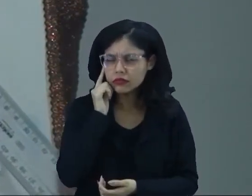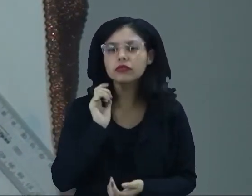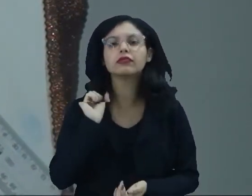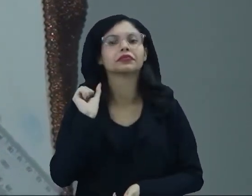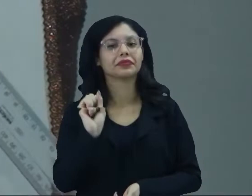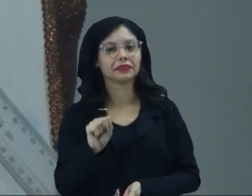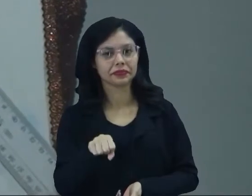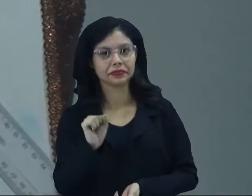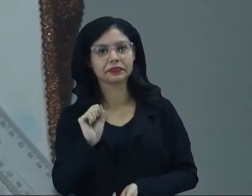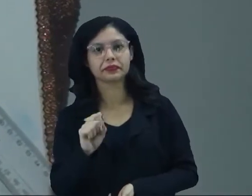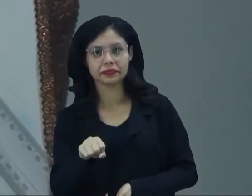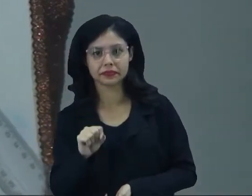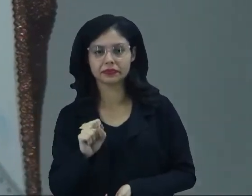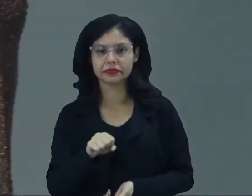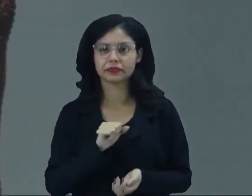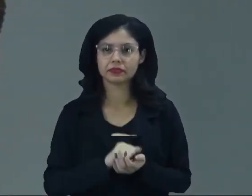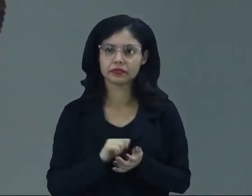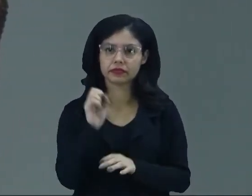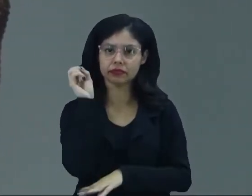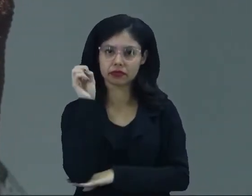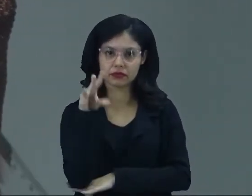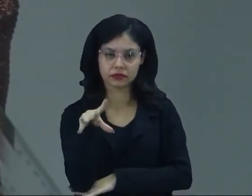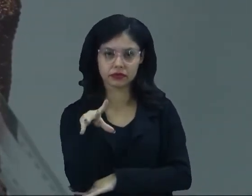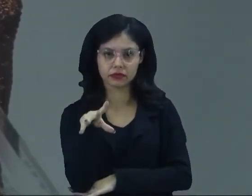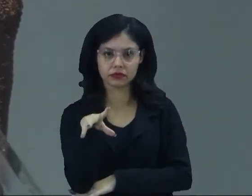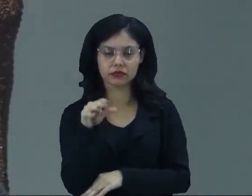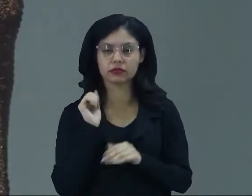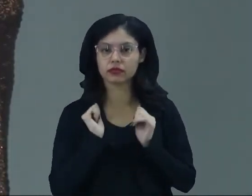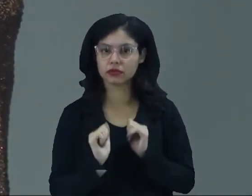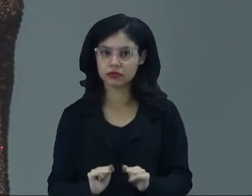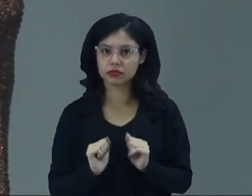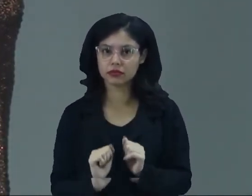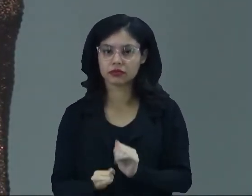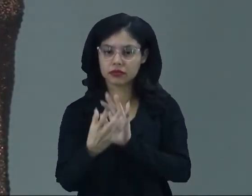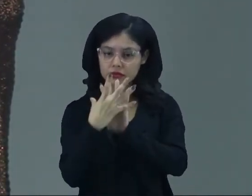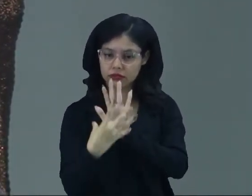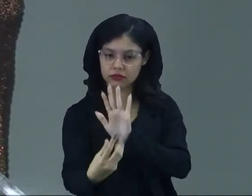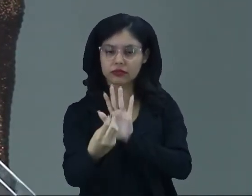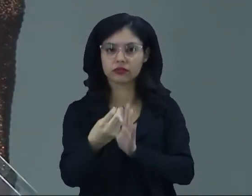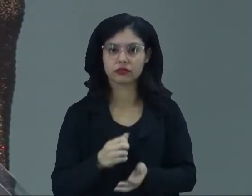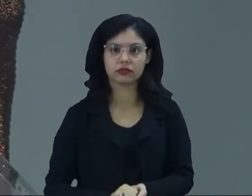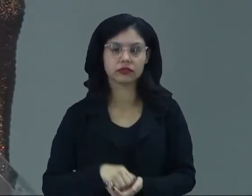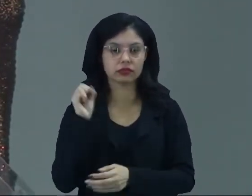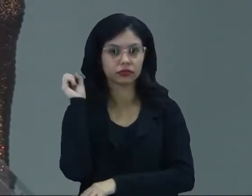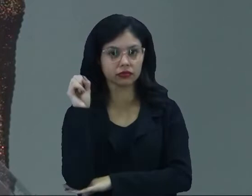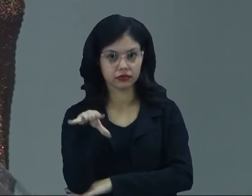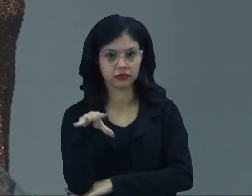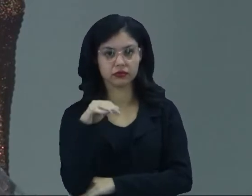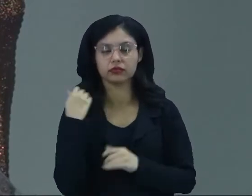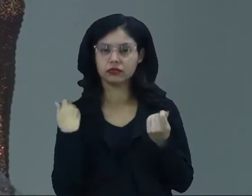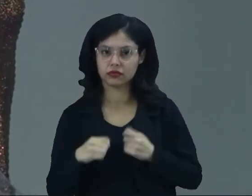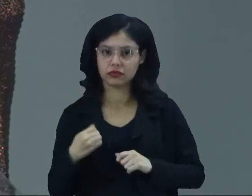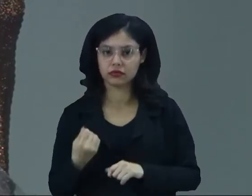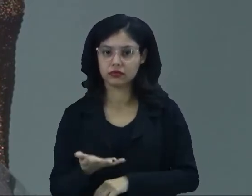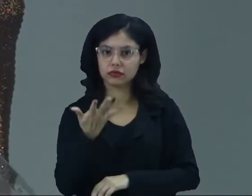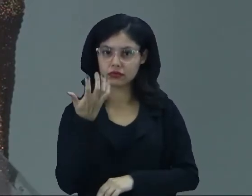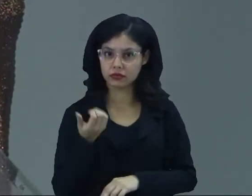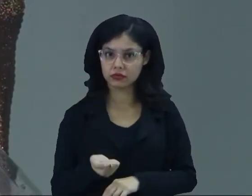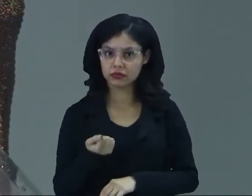Isso mesmo. A lâmpada, para poder transmitir essa luz, ela precisa